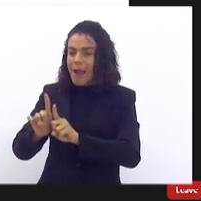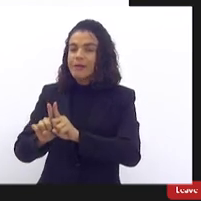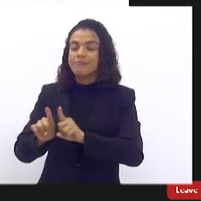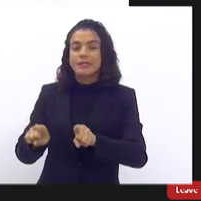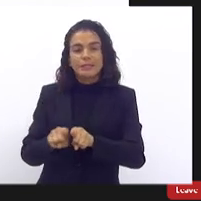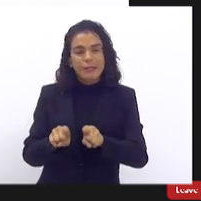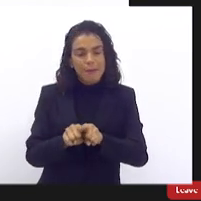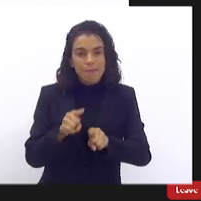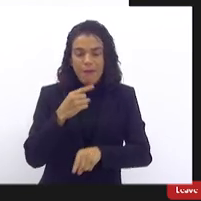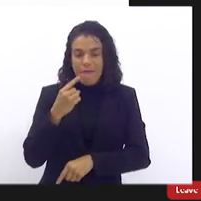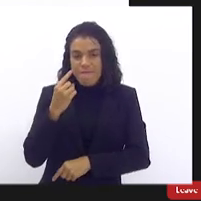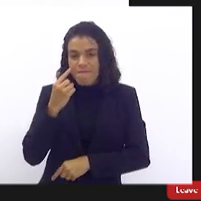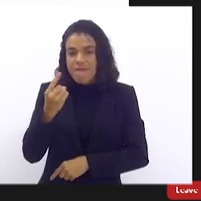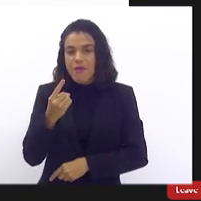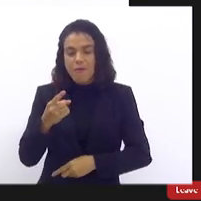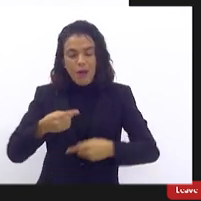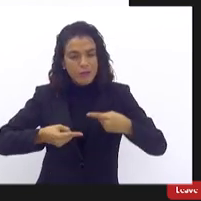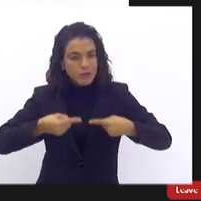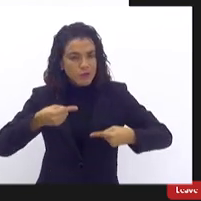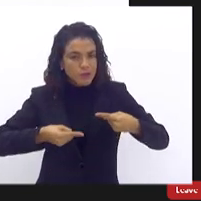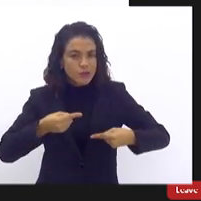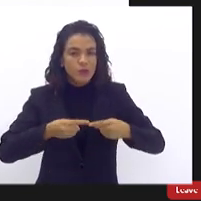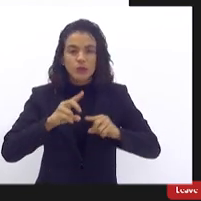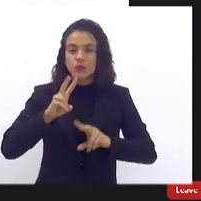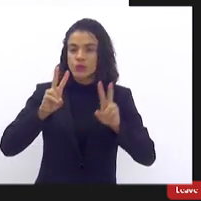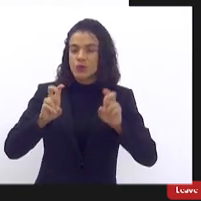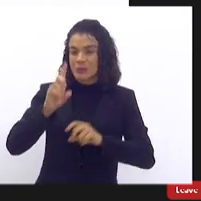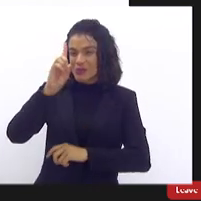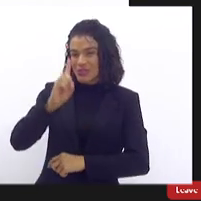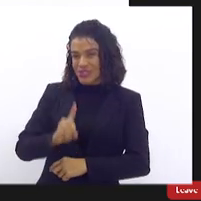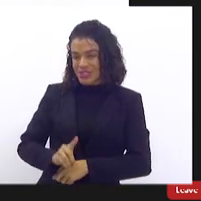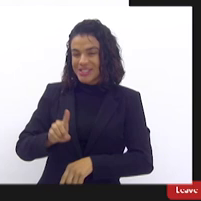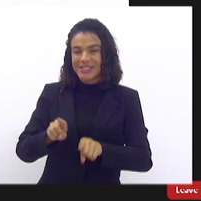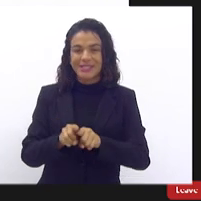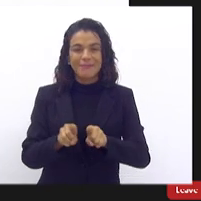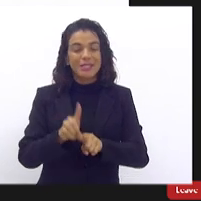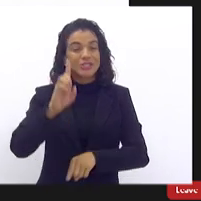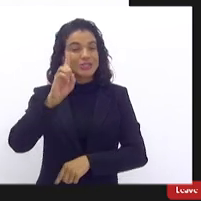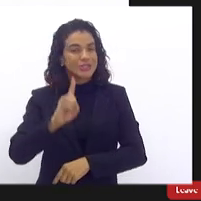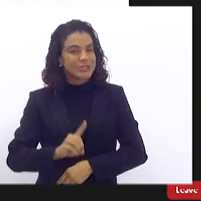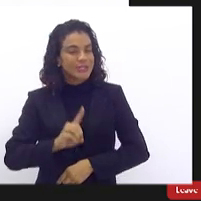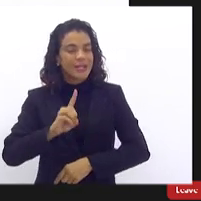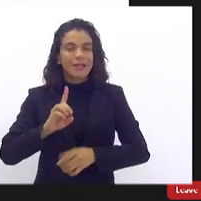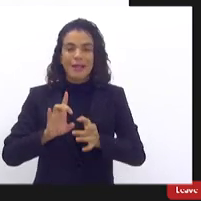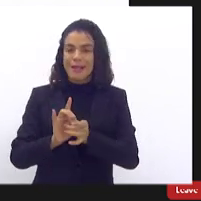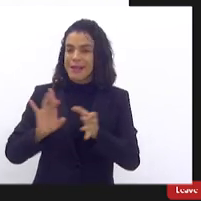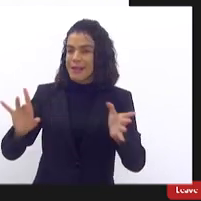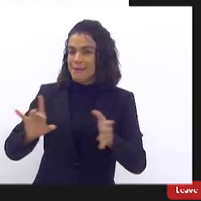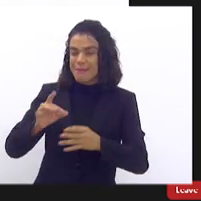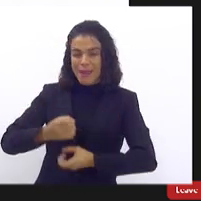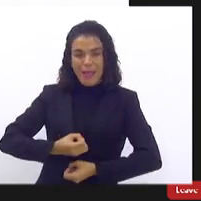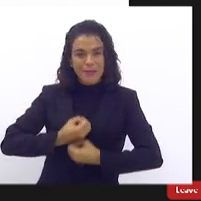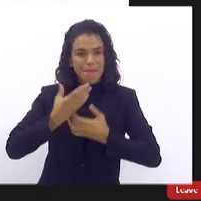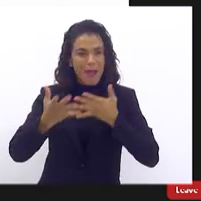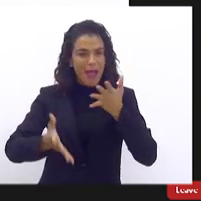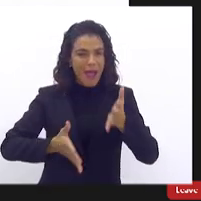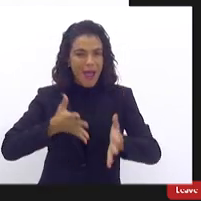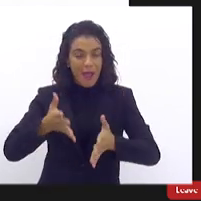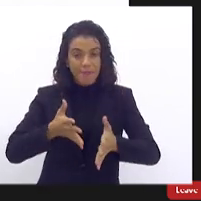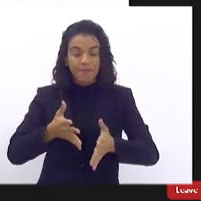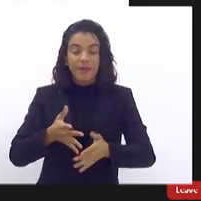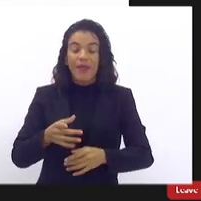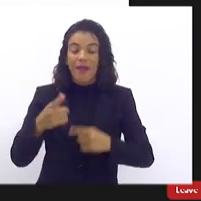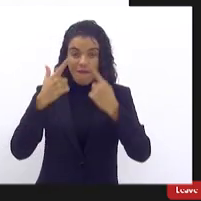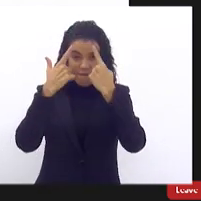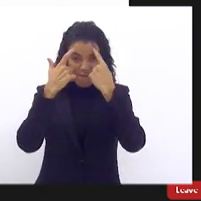também para uma discussão um pouco mais sofisticada sobre esses direitos e sobre liberdade de expressão, entendendo que a violência online